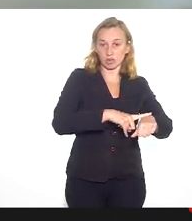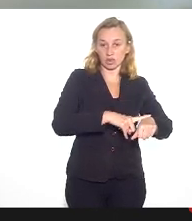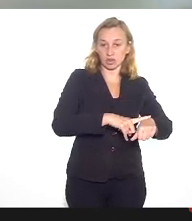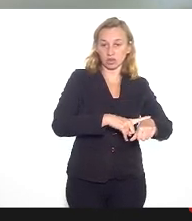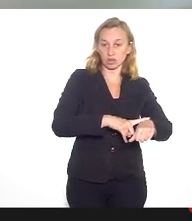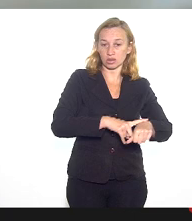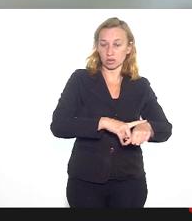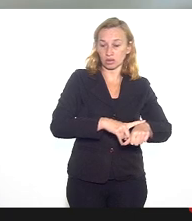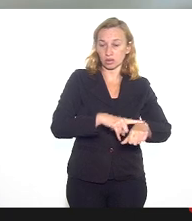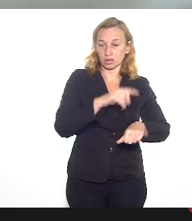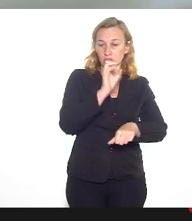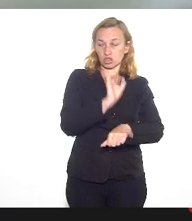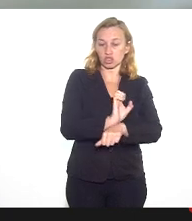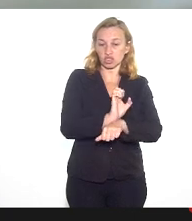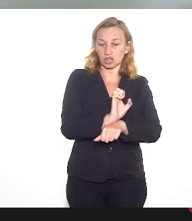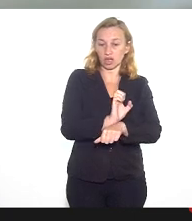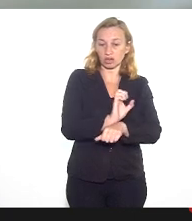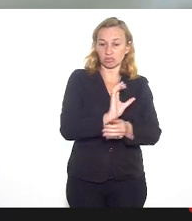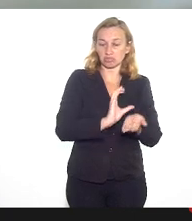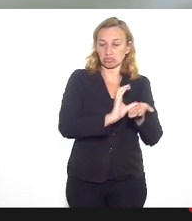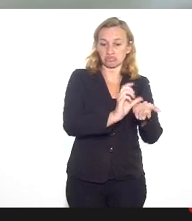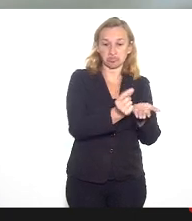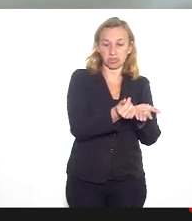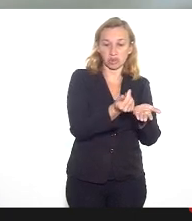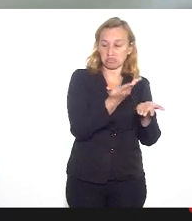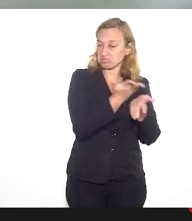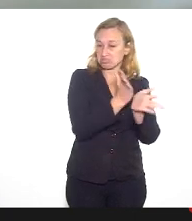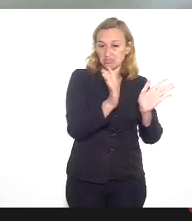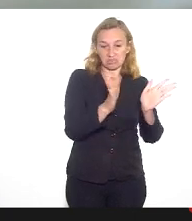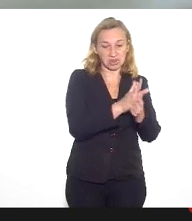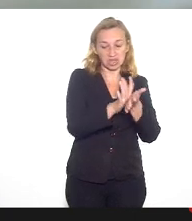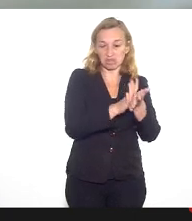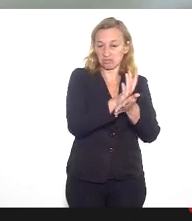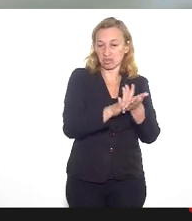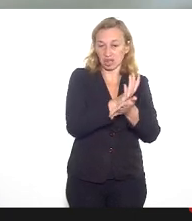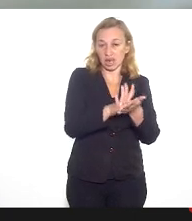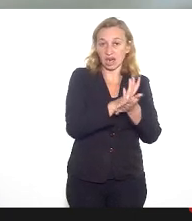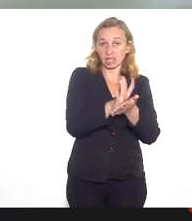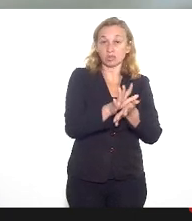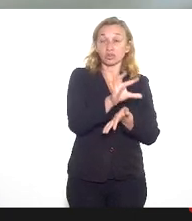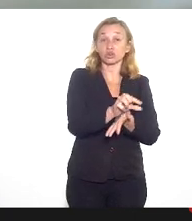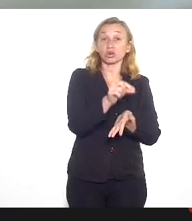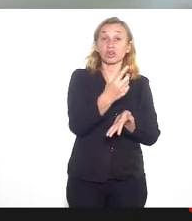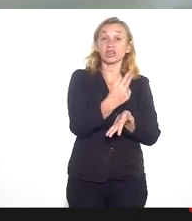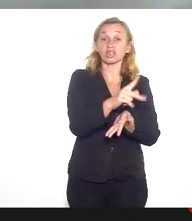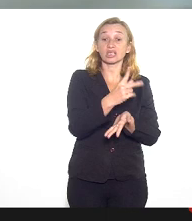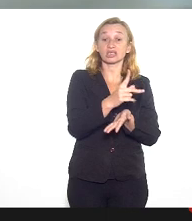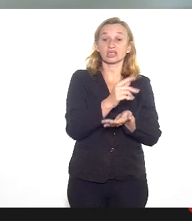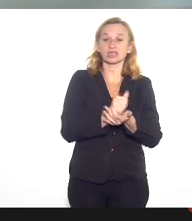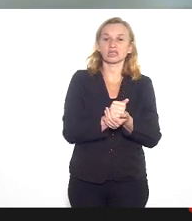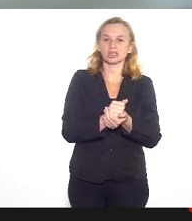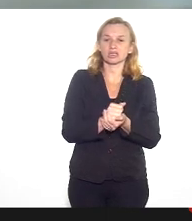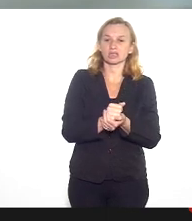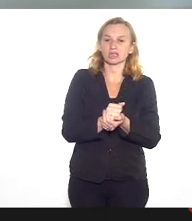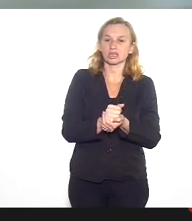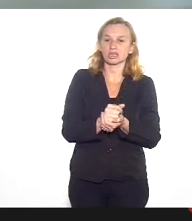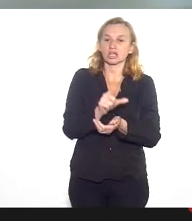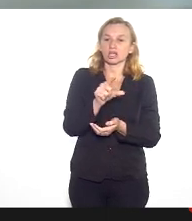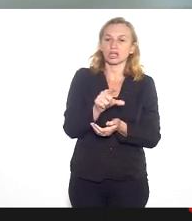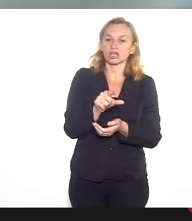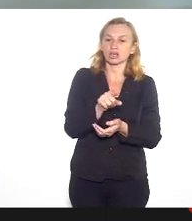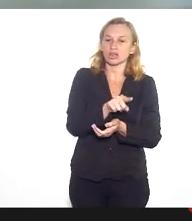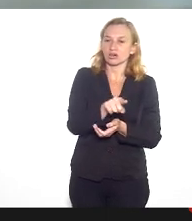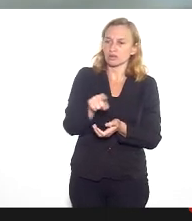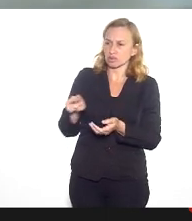em greve, sem recurso nenhum. Essa, uma decisão dessa passa pelo aval dos senhores? Aí